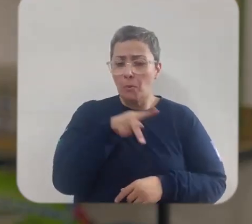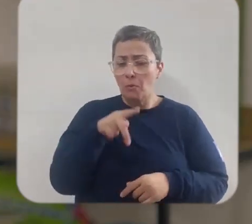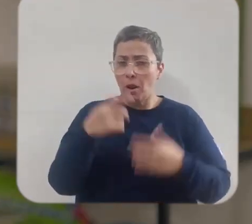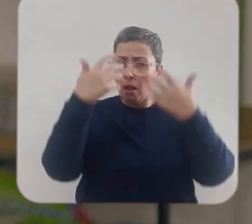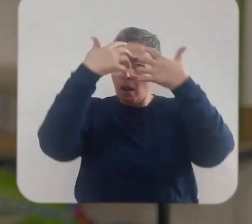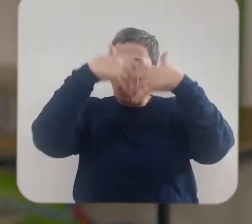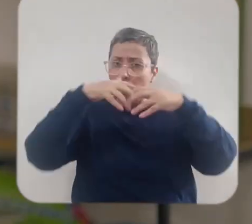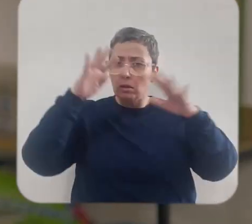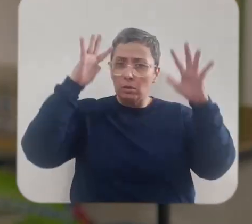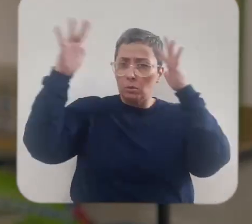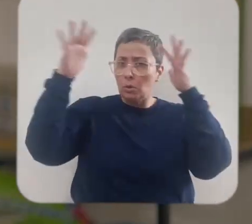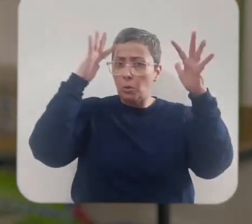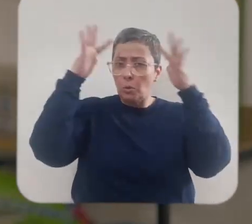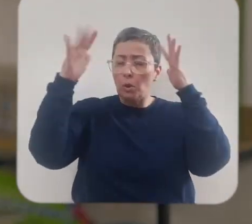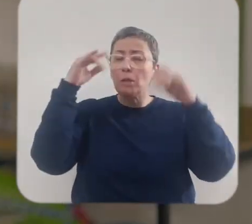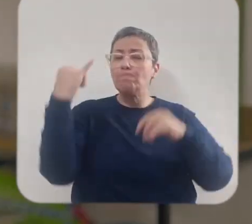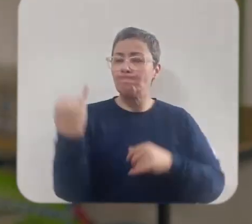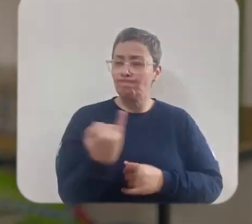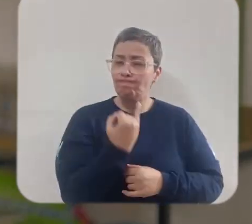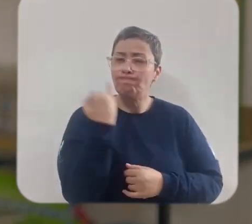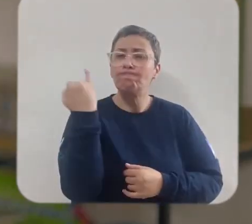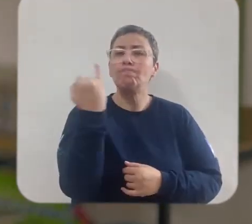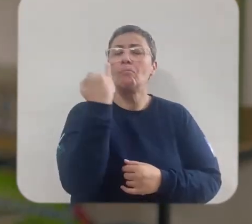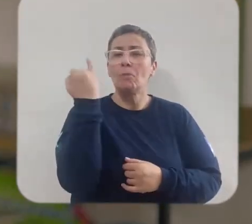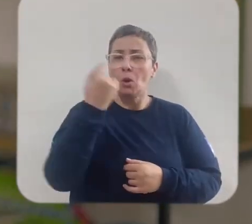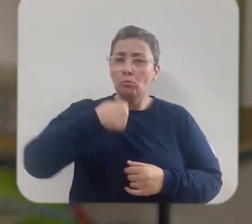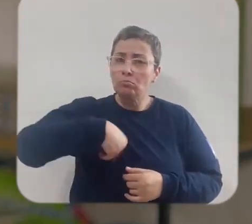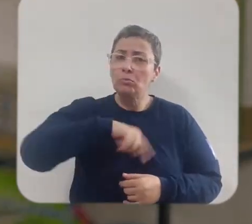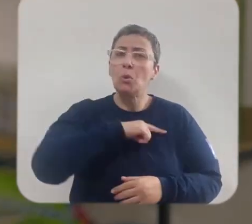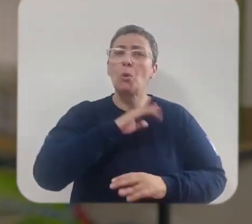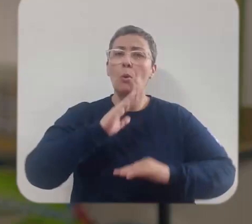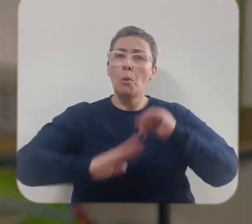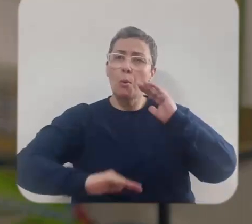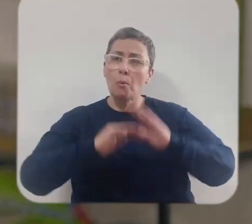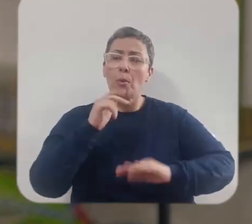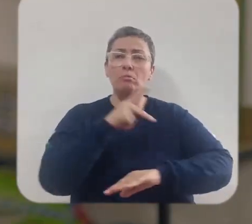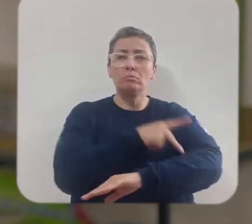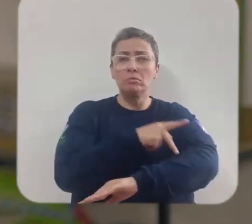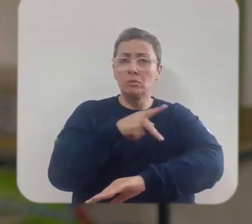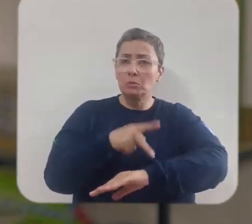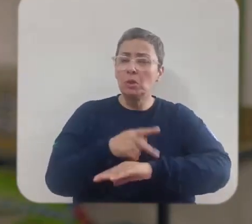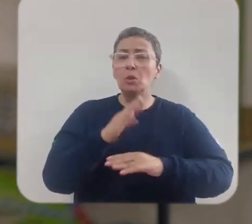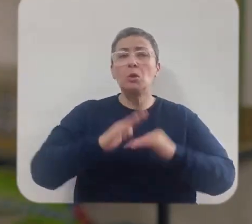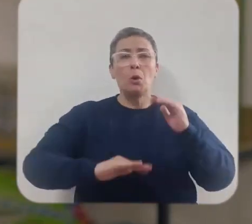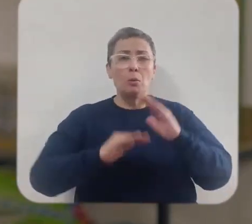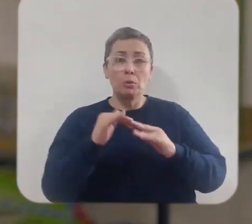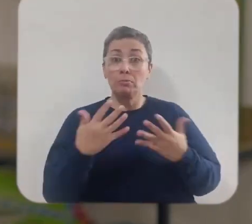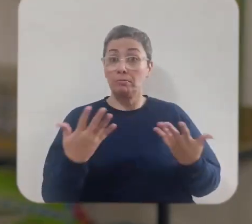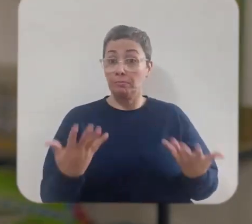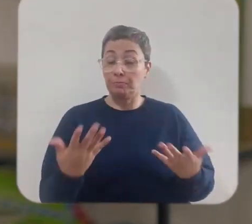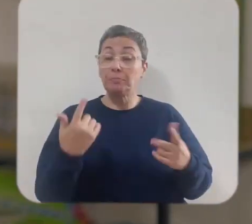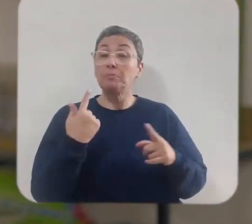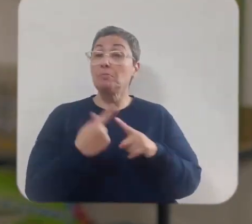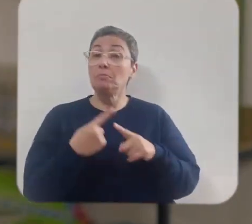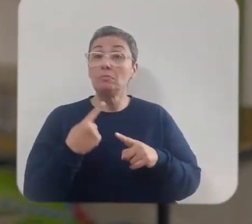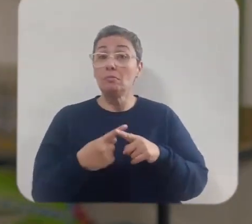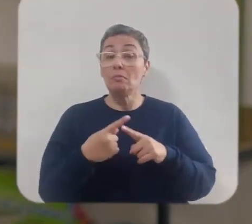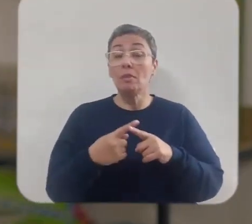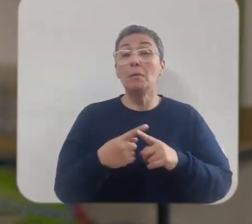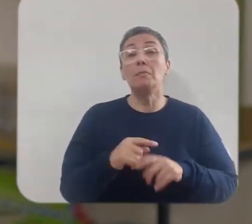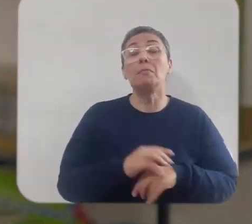uma reflexão. Refletir é muito importante, né, na nossa prática pedagógica, na nossa praxis pedagógica. Por